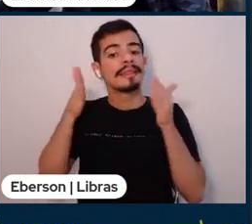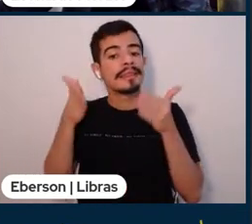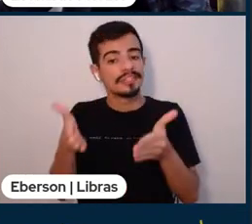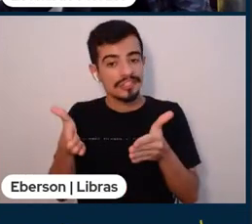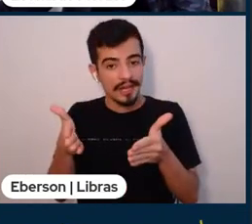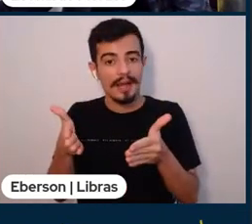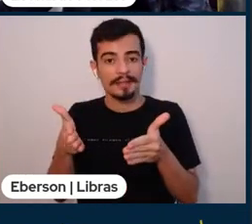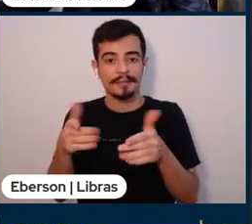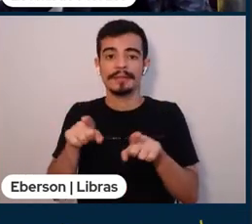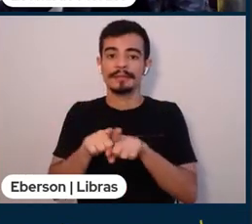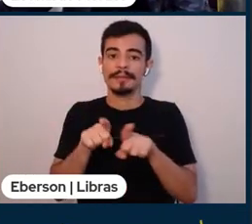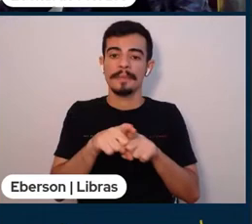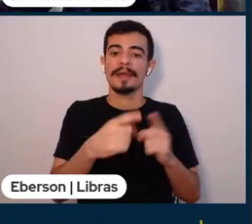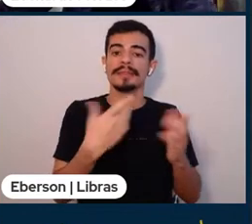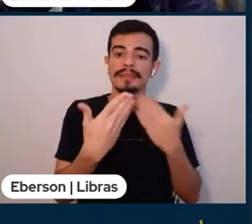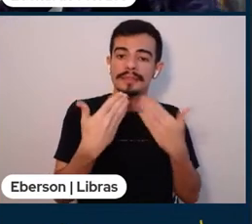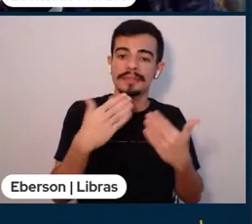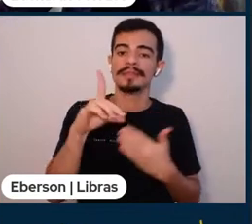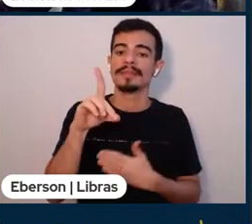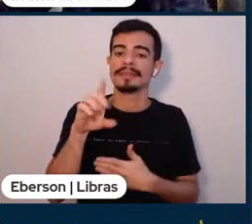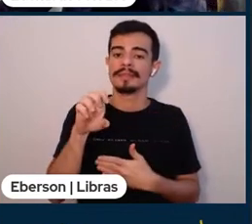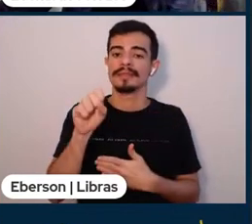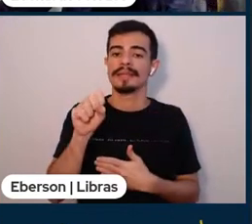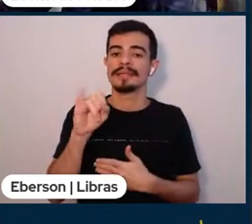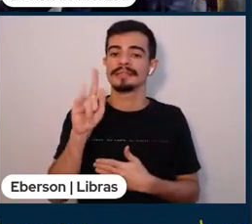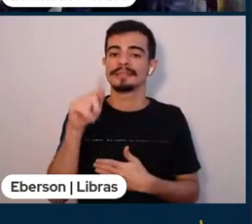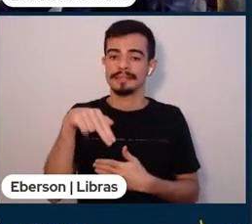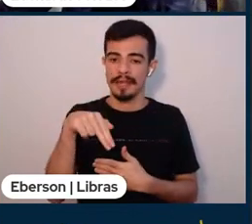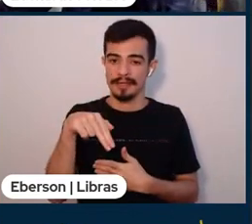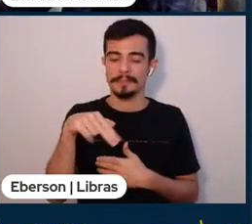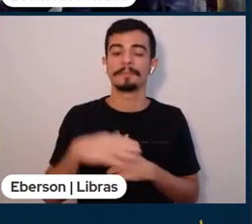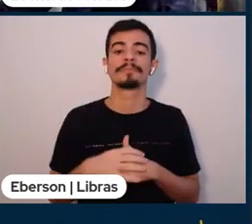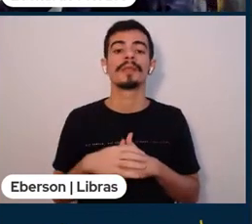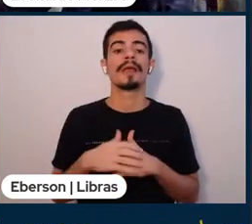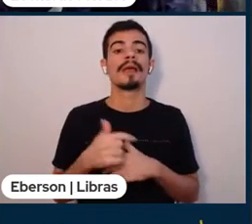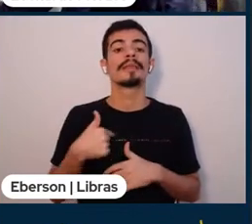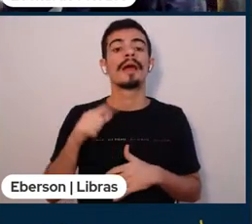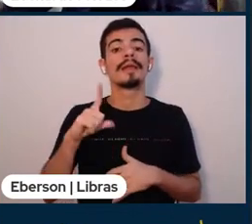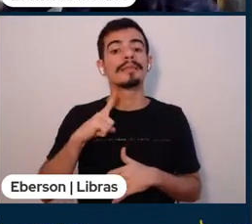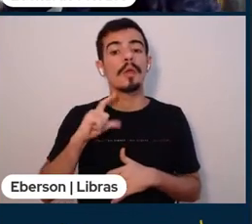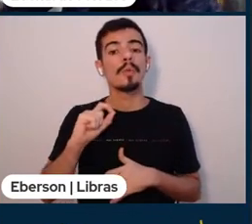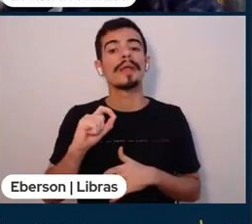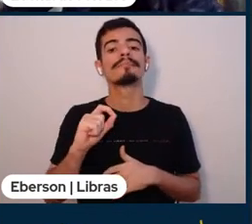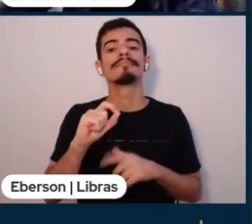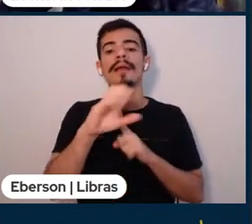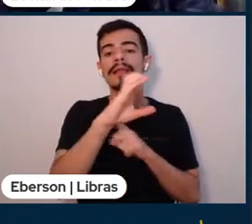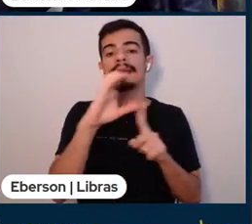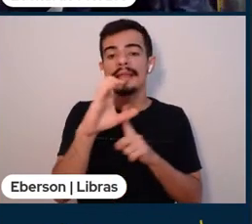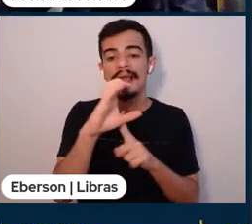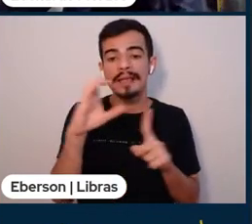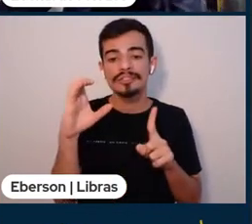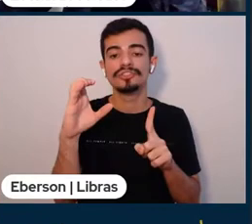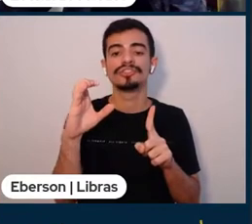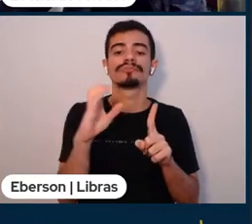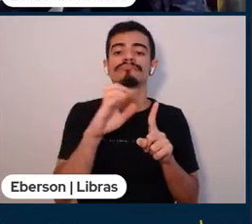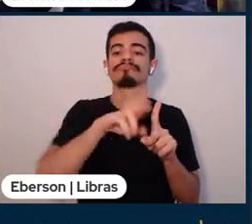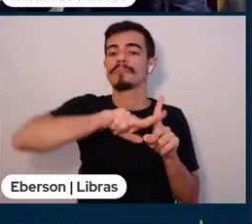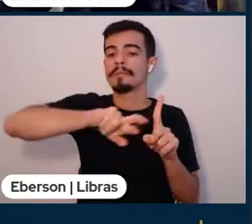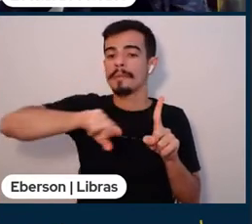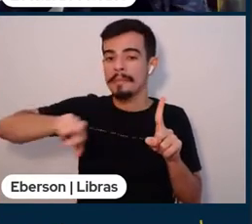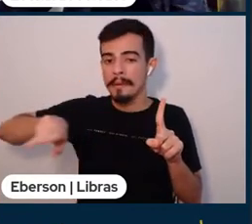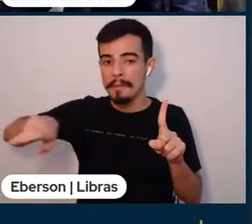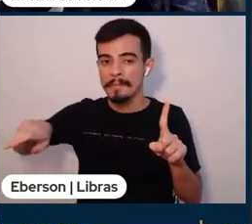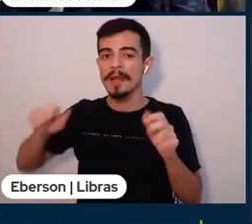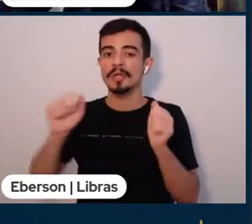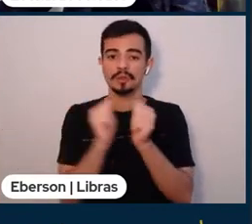como conversational designer. Então, eu conduzo todos os discovers com o cliente, junto com a PO,